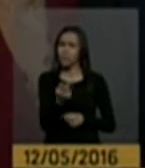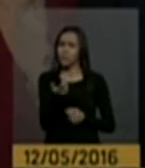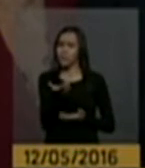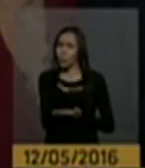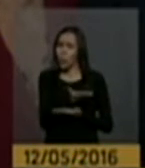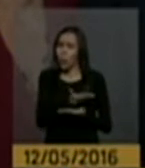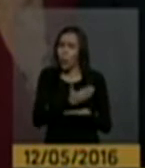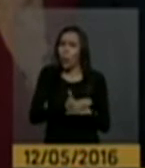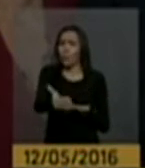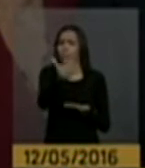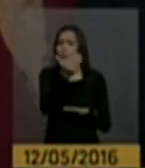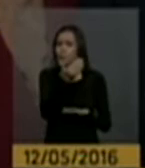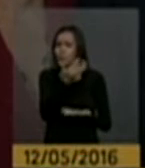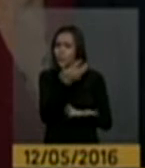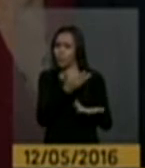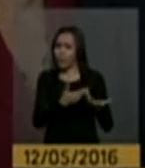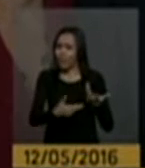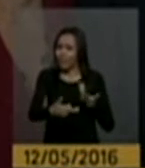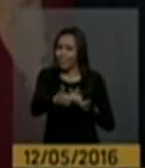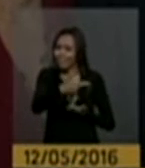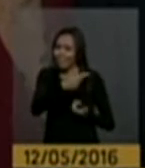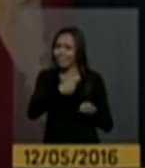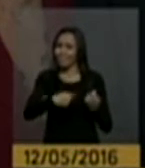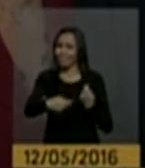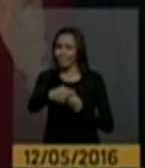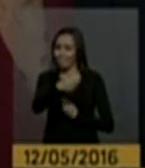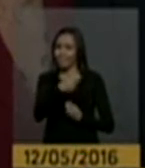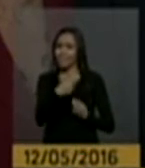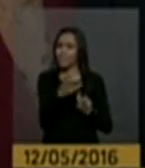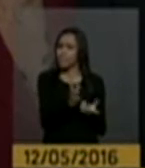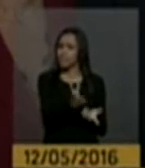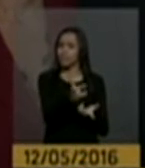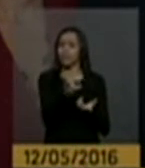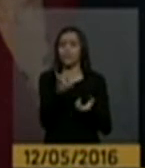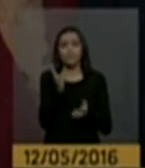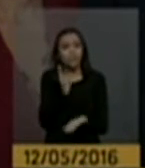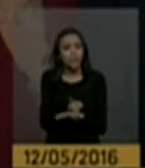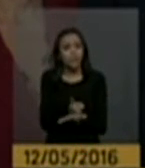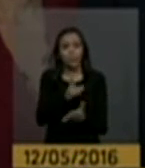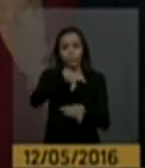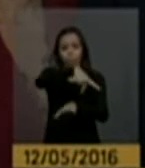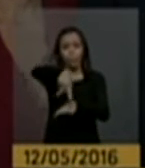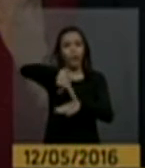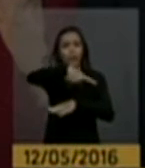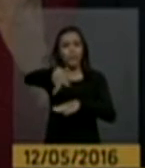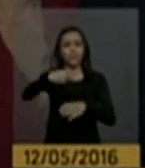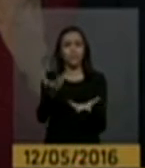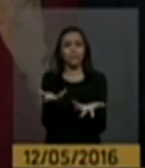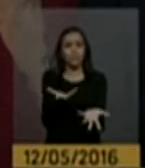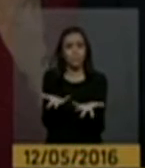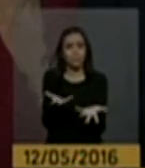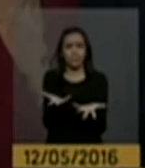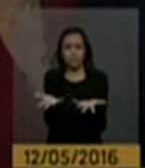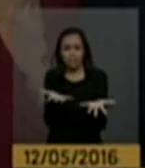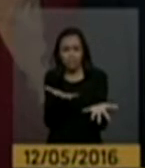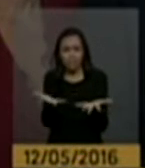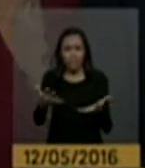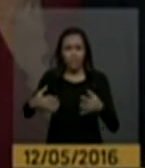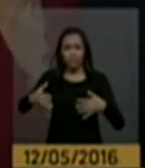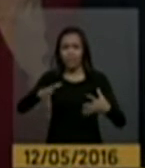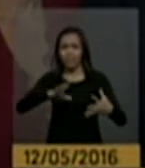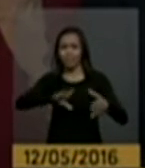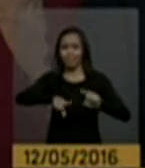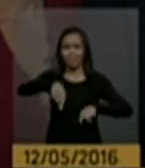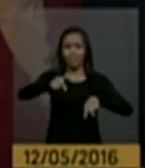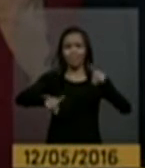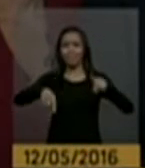pelo meu impeachment. Mergulharam o país no estado permanente de instabilidade política,